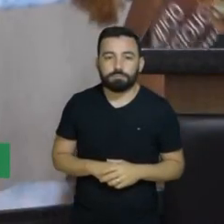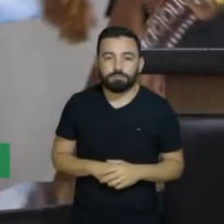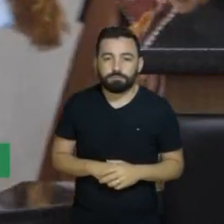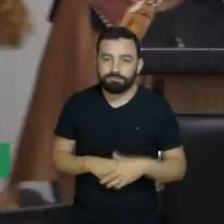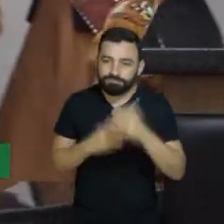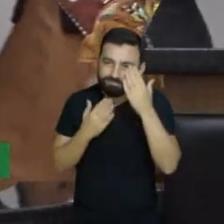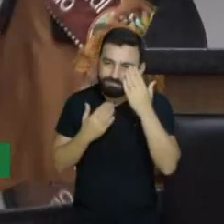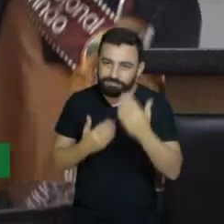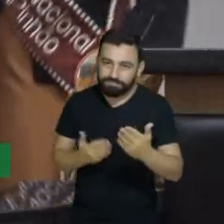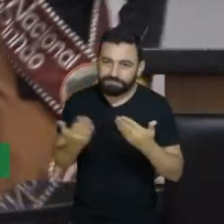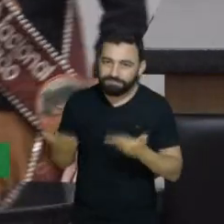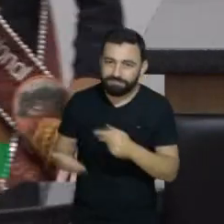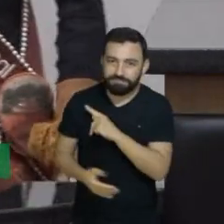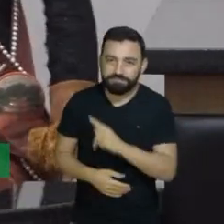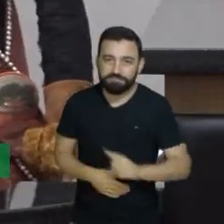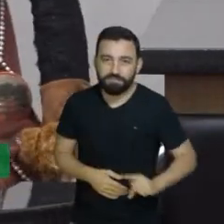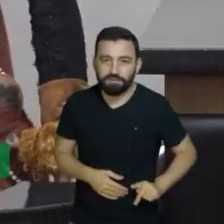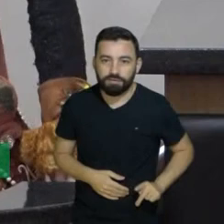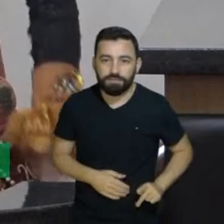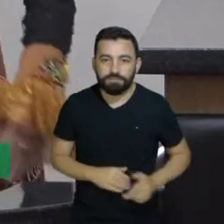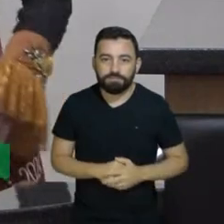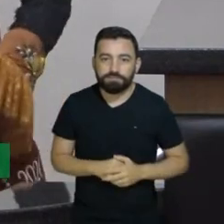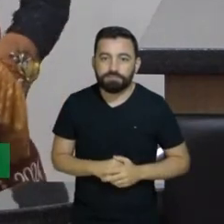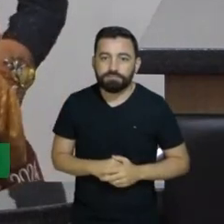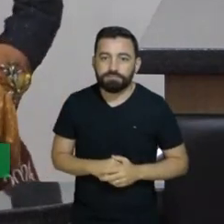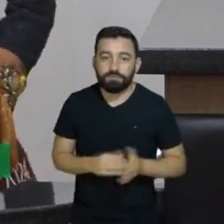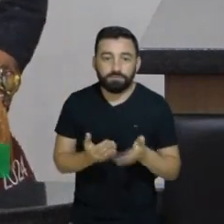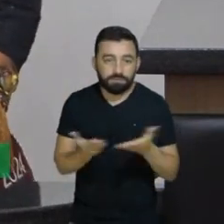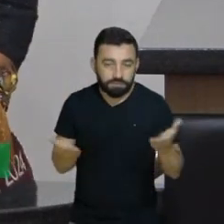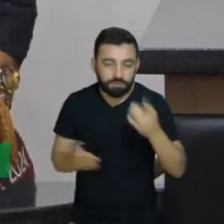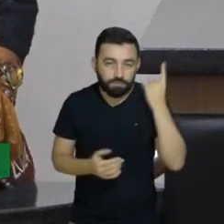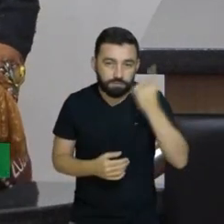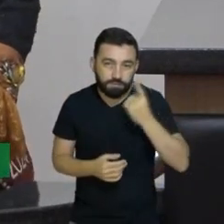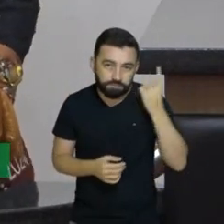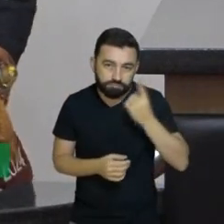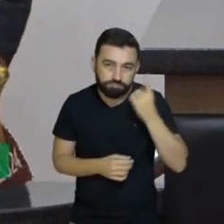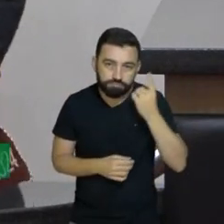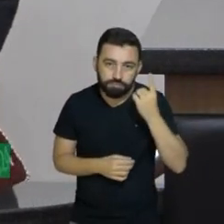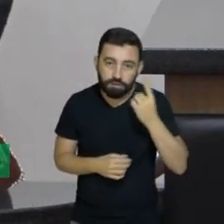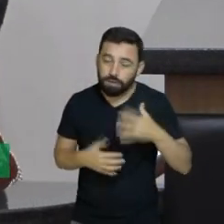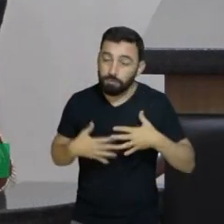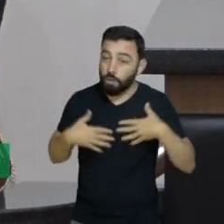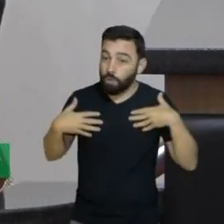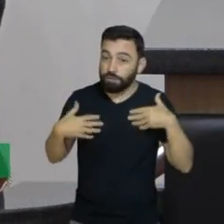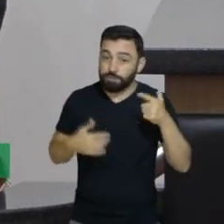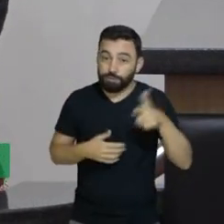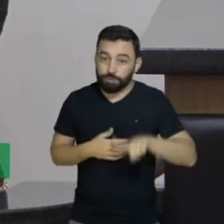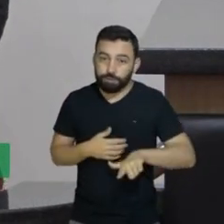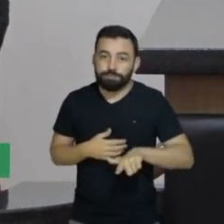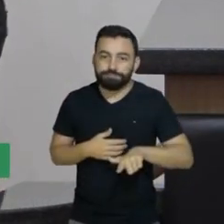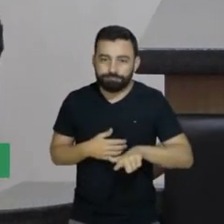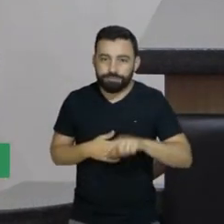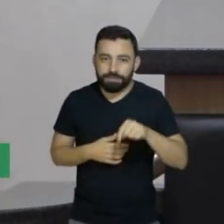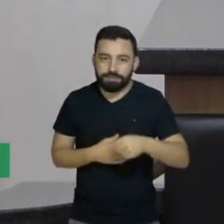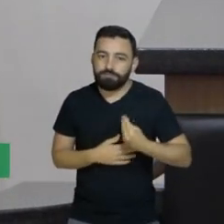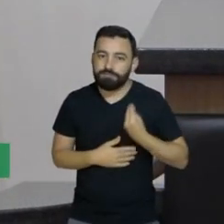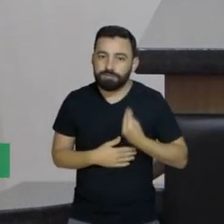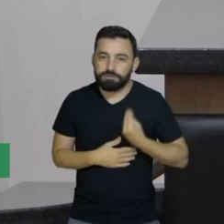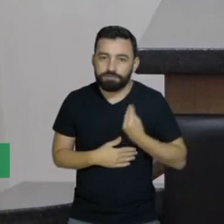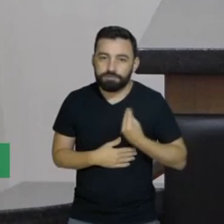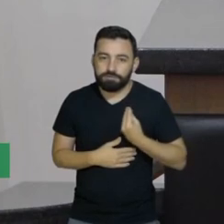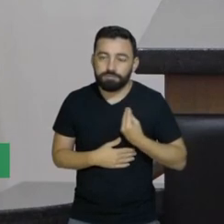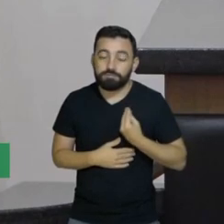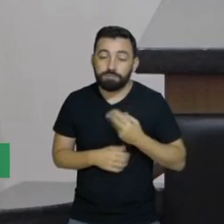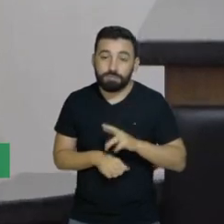Obrigado, senhor presidente, nobres deputados. É uma honra, mais uma vez, estarmos aqui, em nome do município